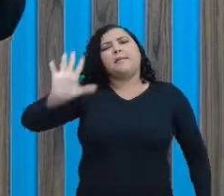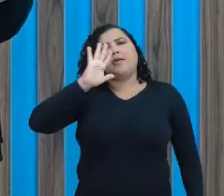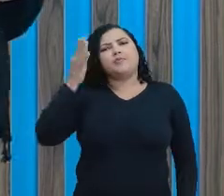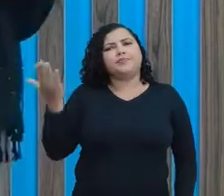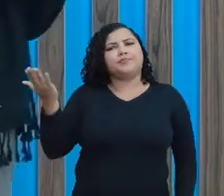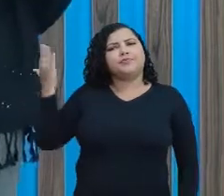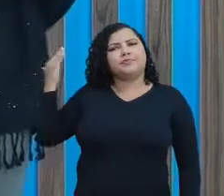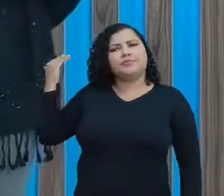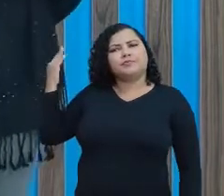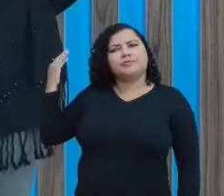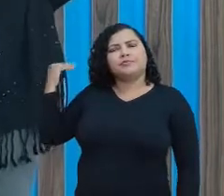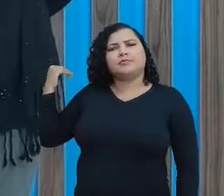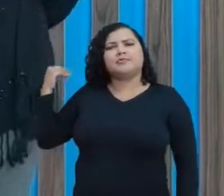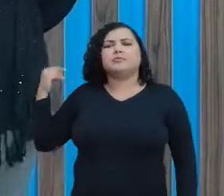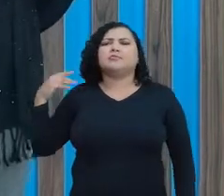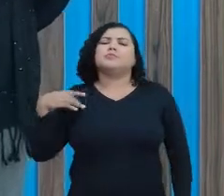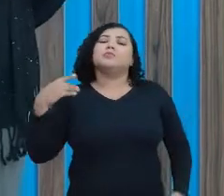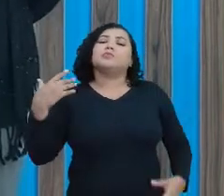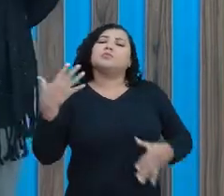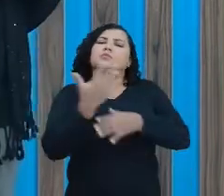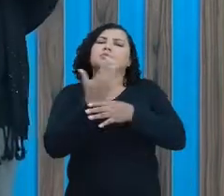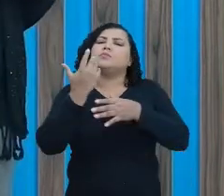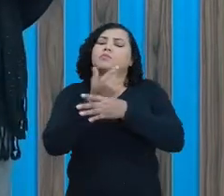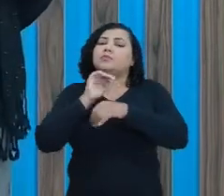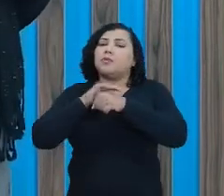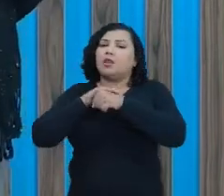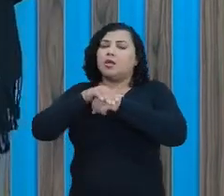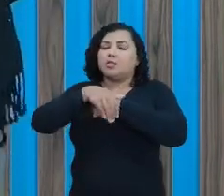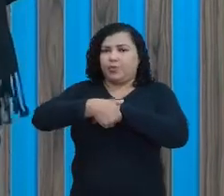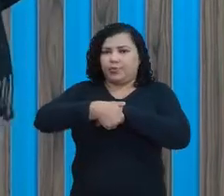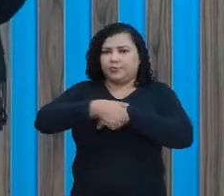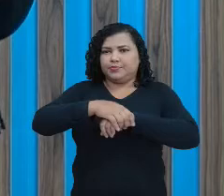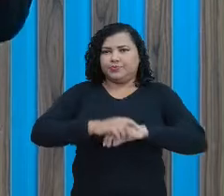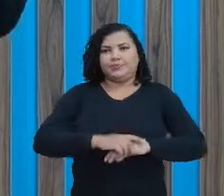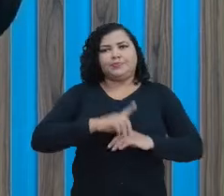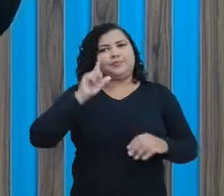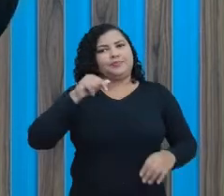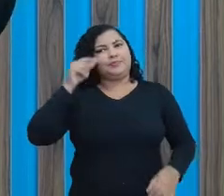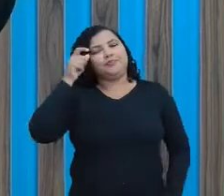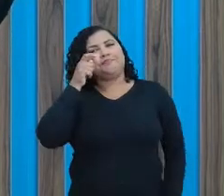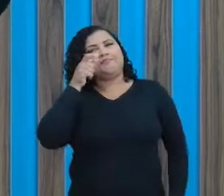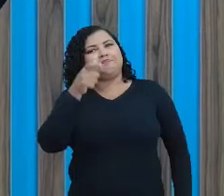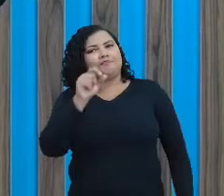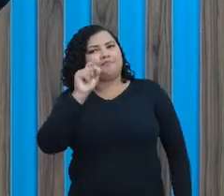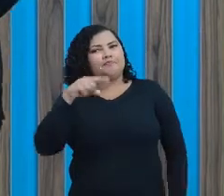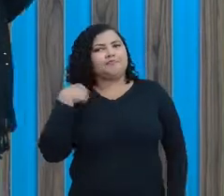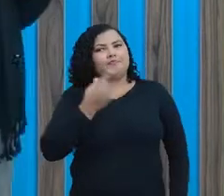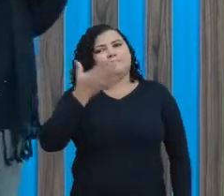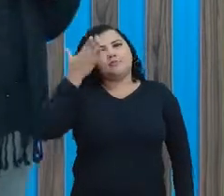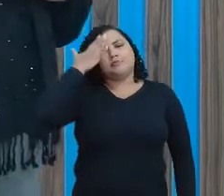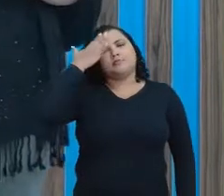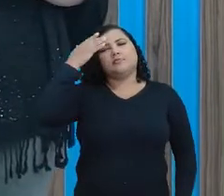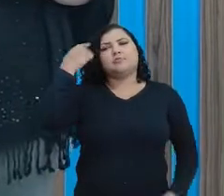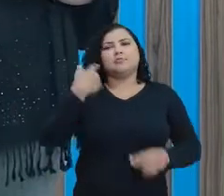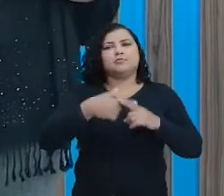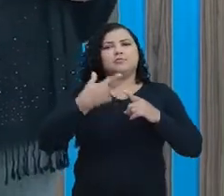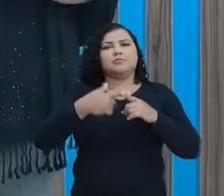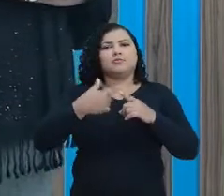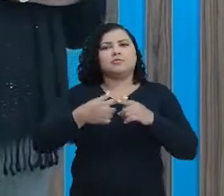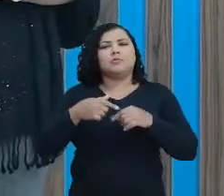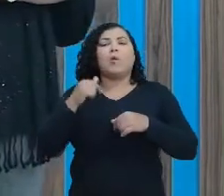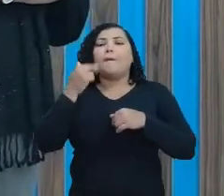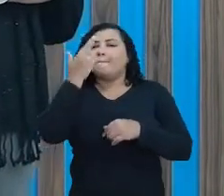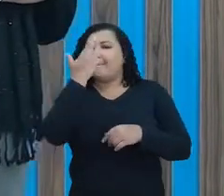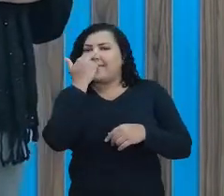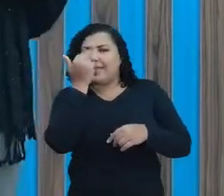viram uma paisagem de uma cidade à noite. Isso é interessante a gente entender também, porque o mesmo ambiente,